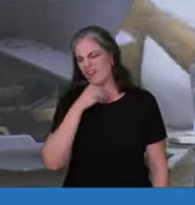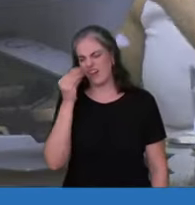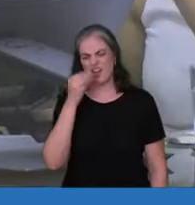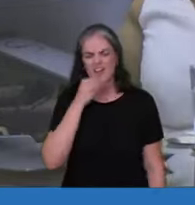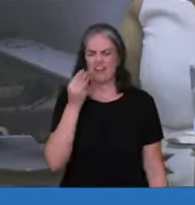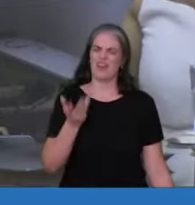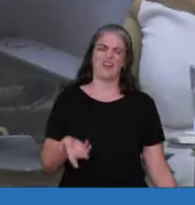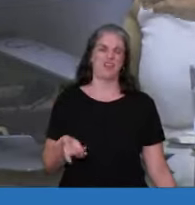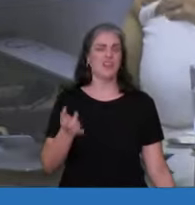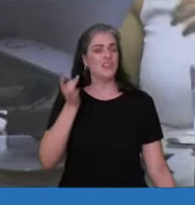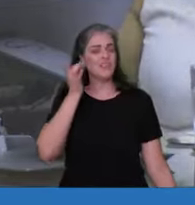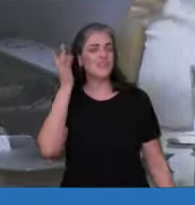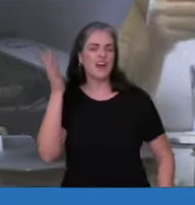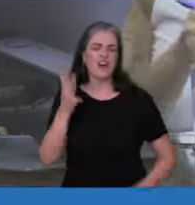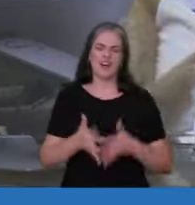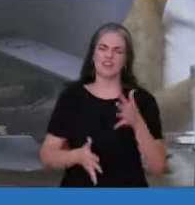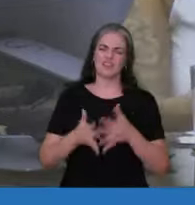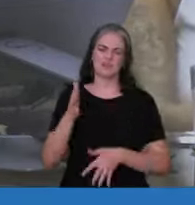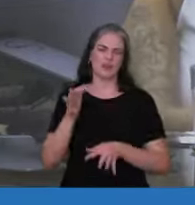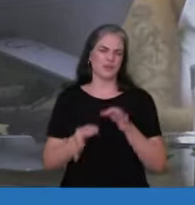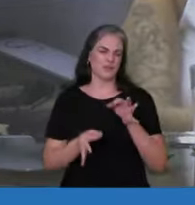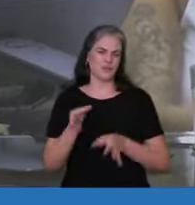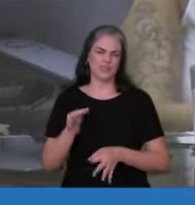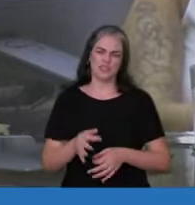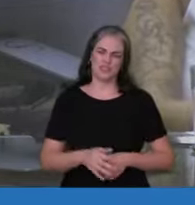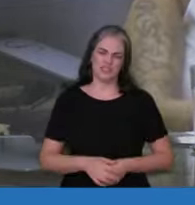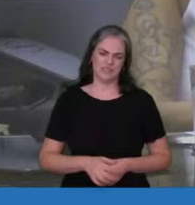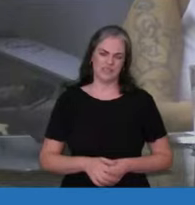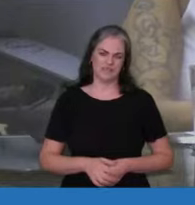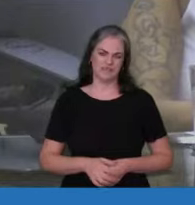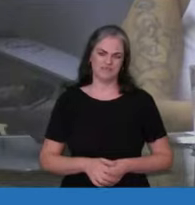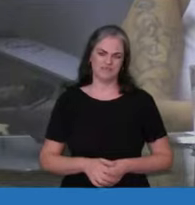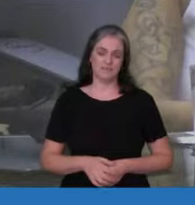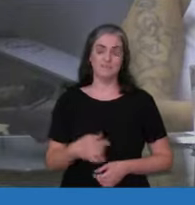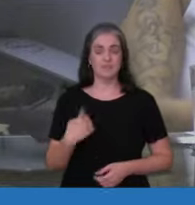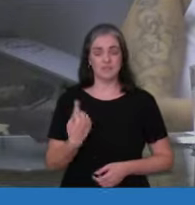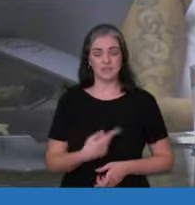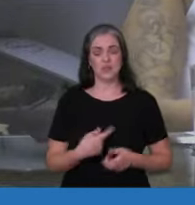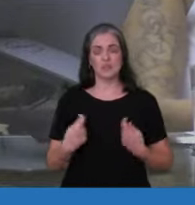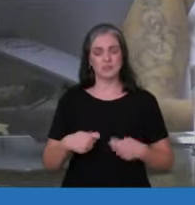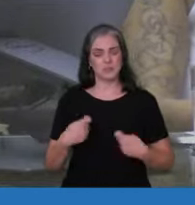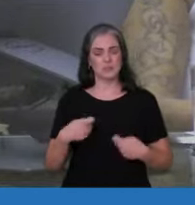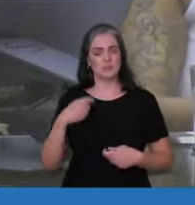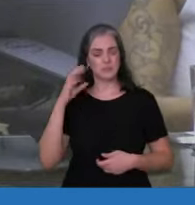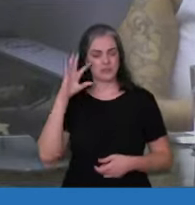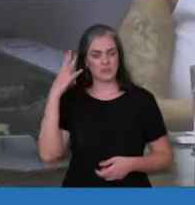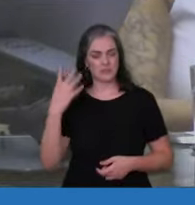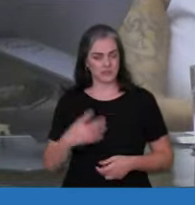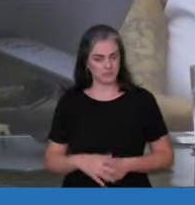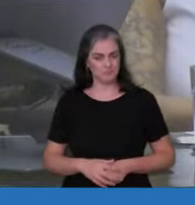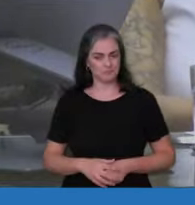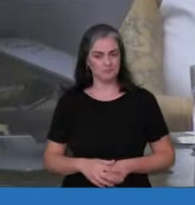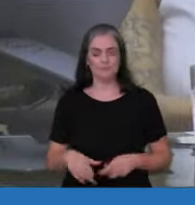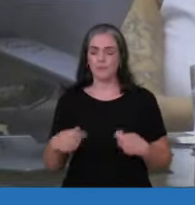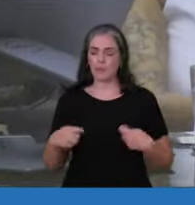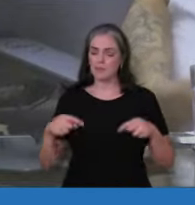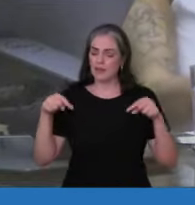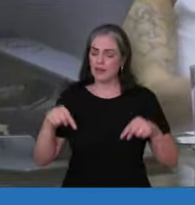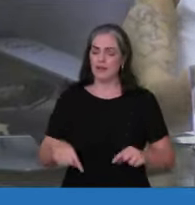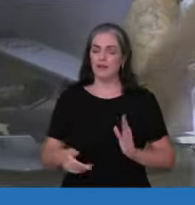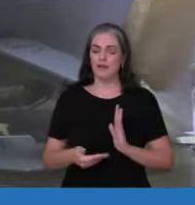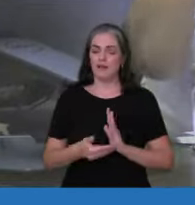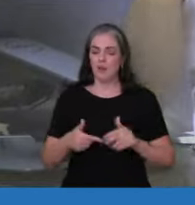de justiça está aqui, onde nós vivemos. Essa casa legislativa, portanto, tem que tomar providências,